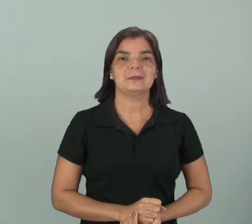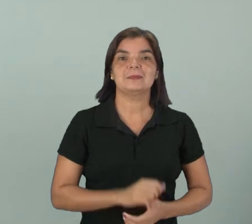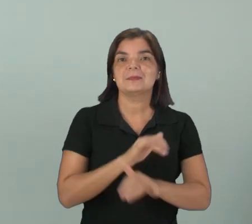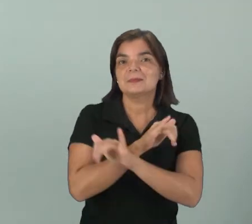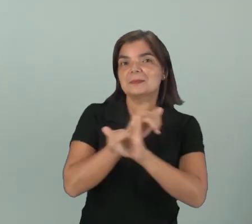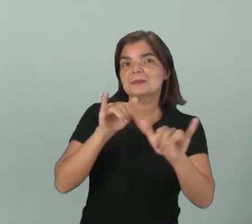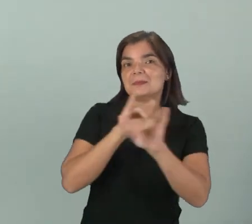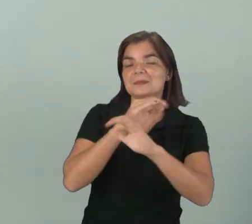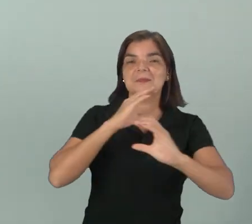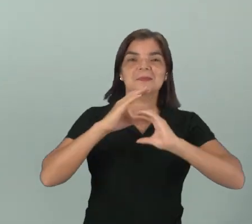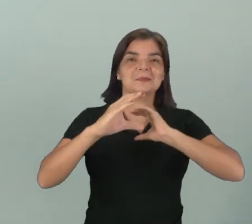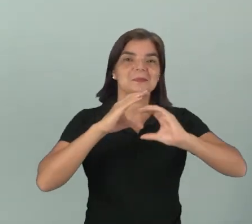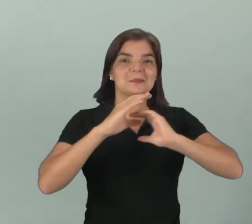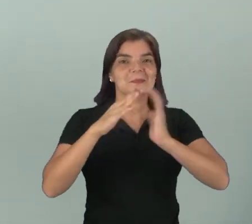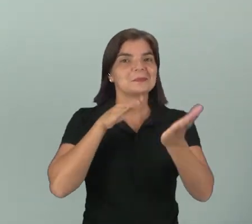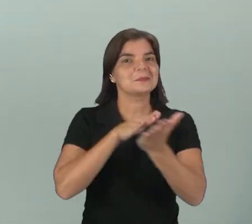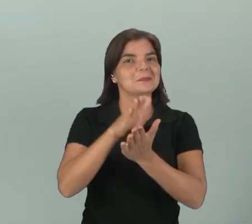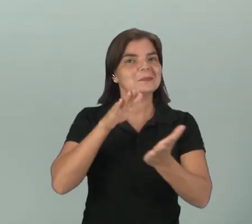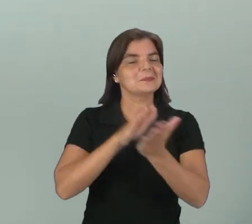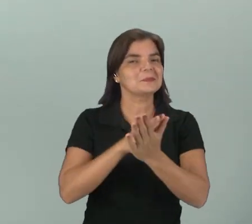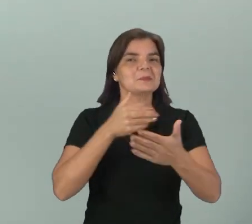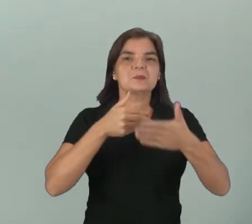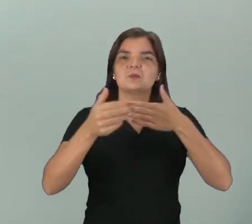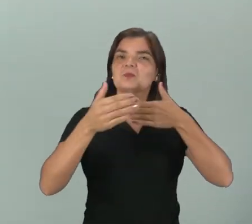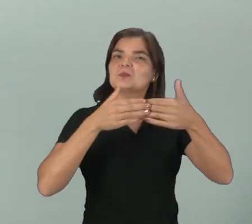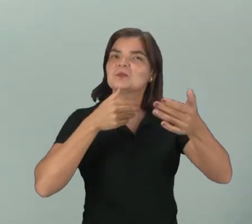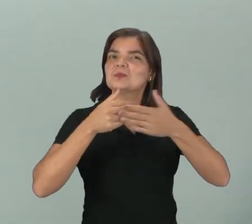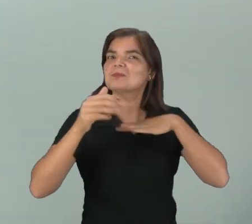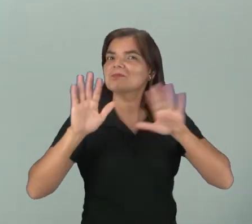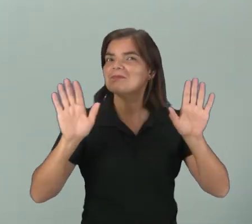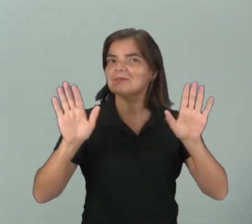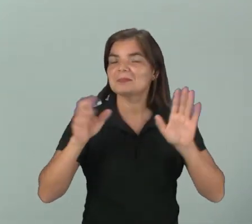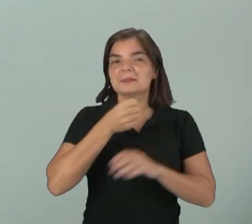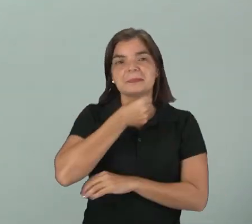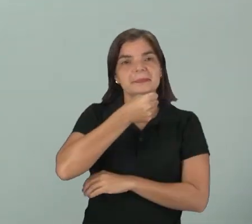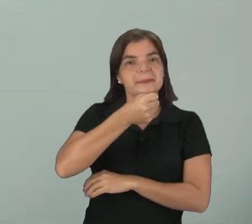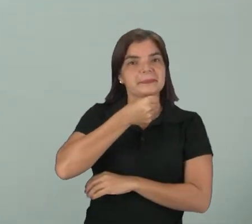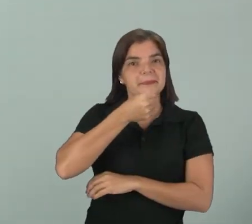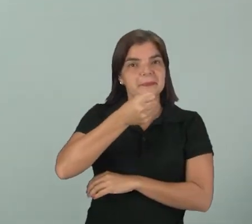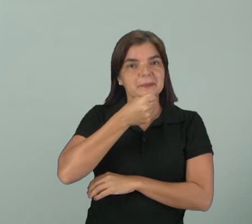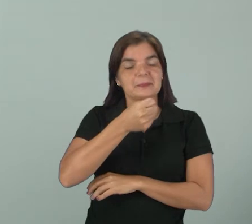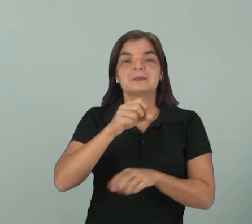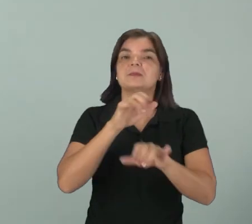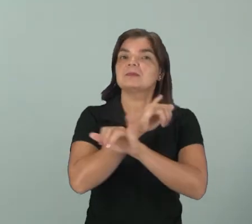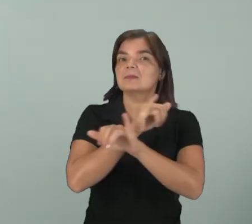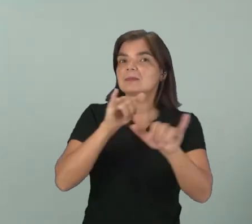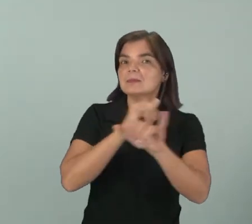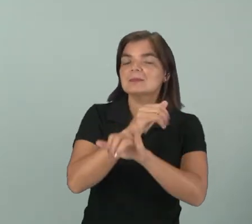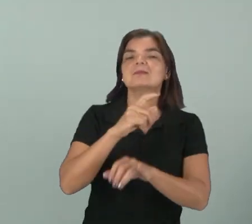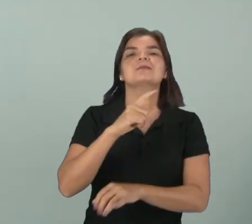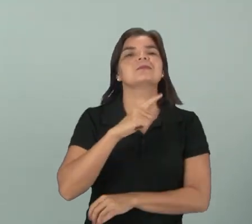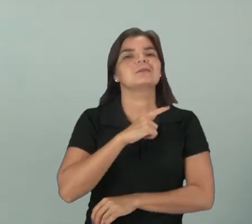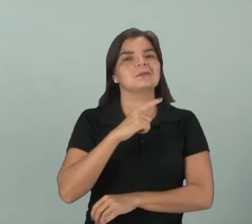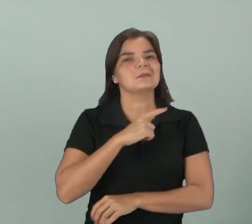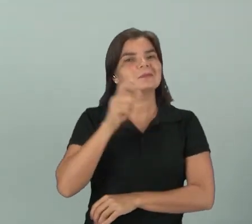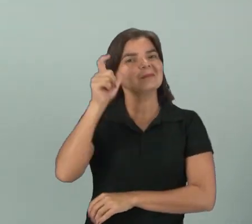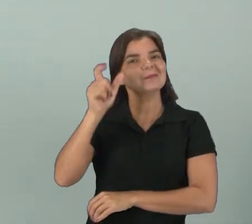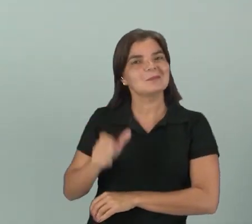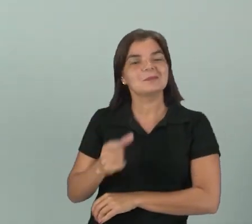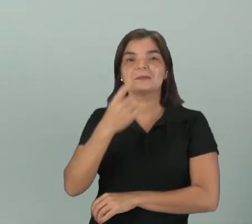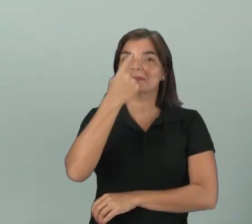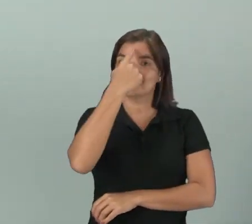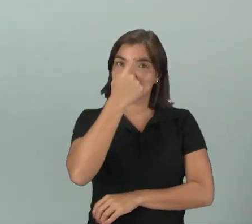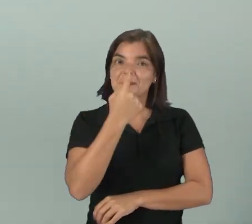mídias de comunicação impressa. Qualquer reportagem, o informe, ele traz ao lado